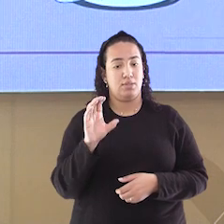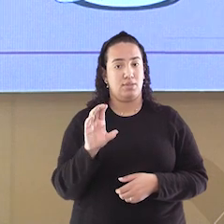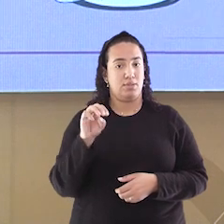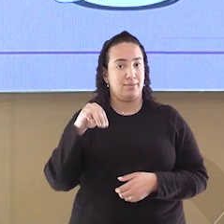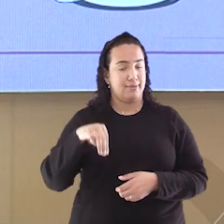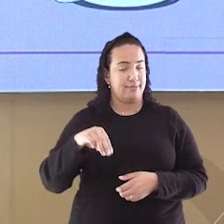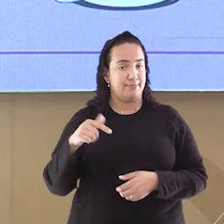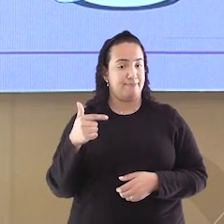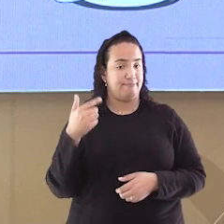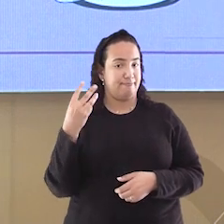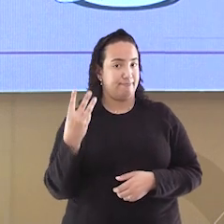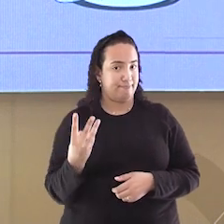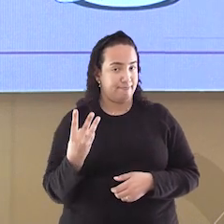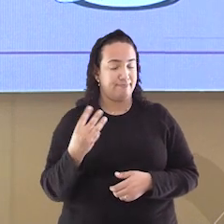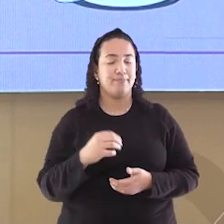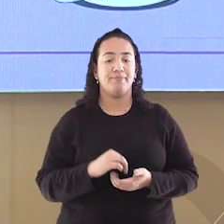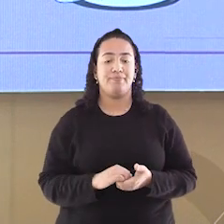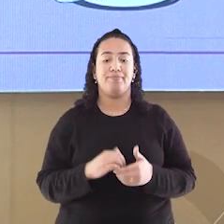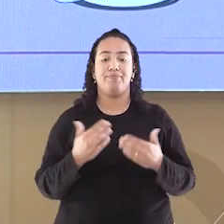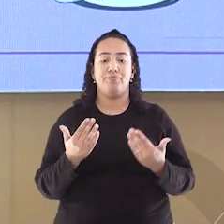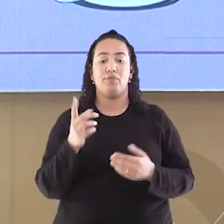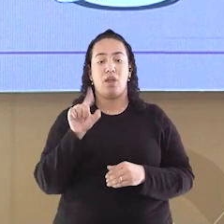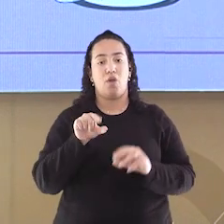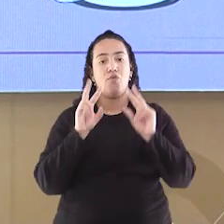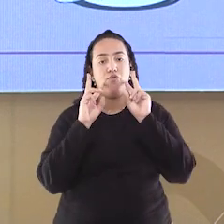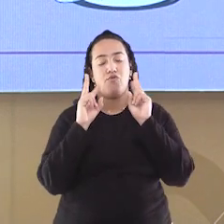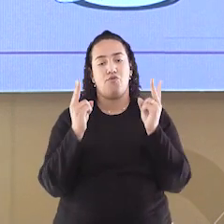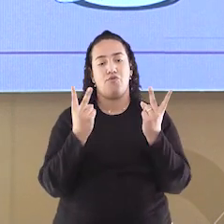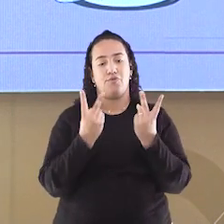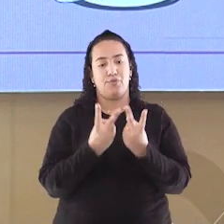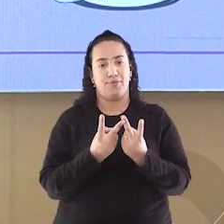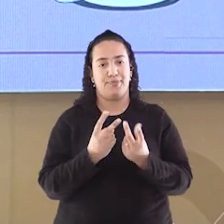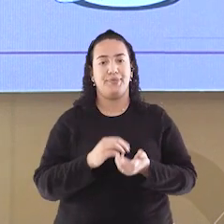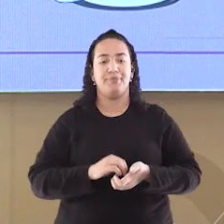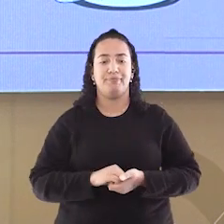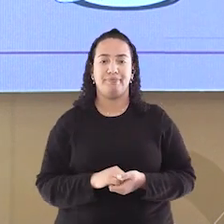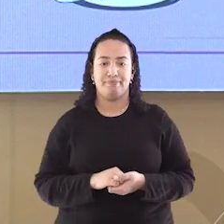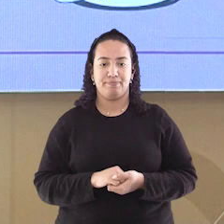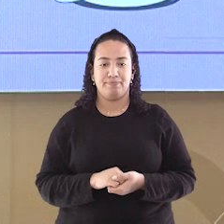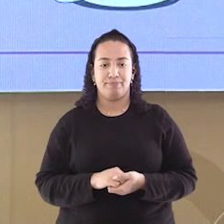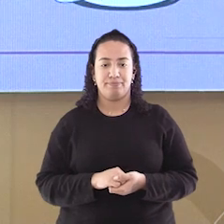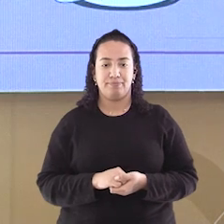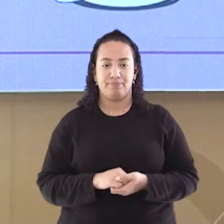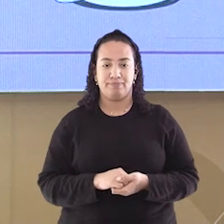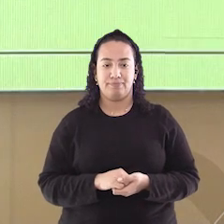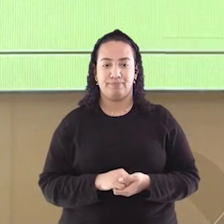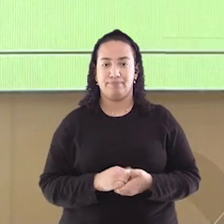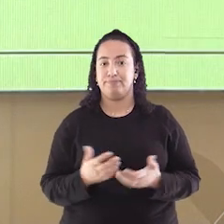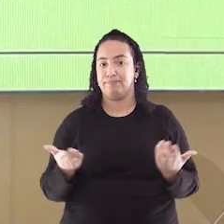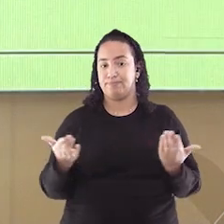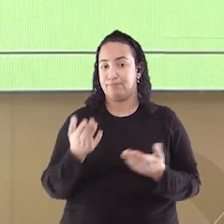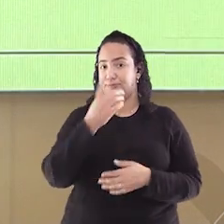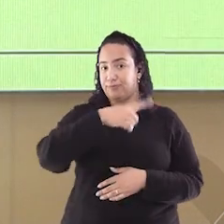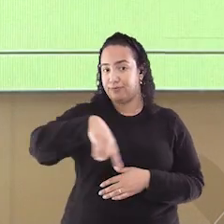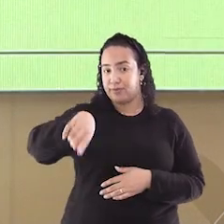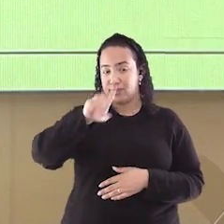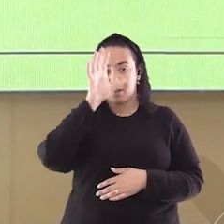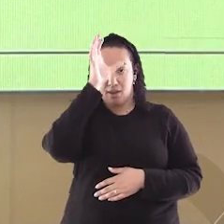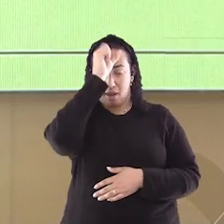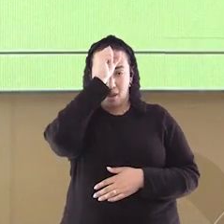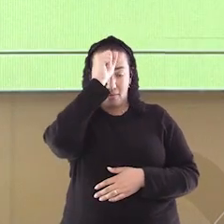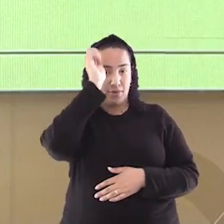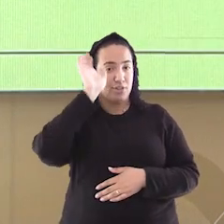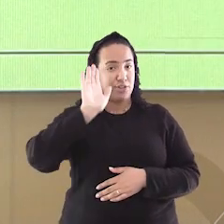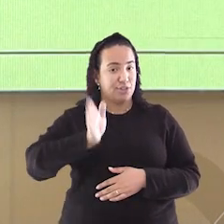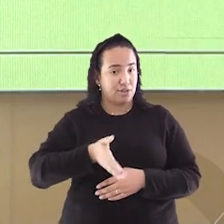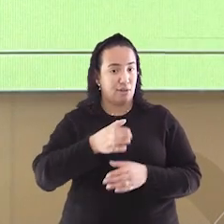5.319,16 centímetros cúbicos. Esse seria o volume do cilindro. Agora que você já aprendeu a